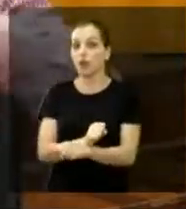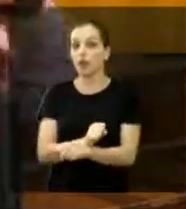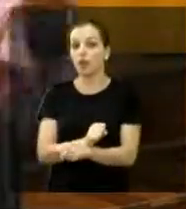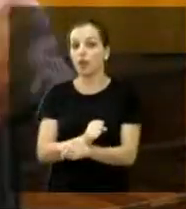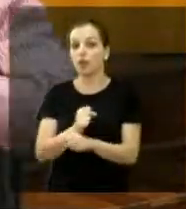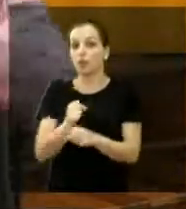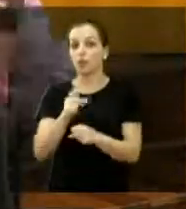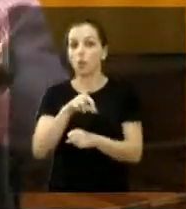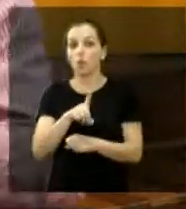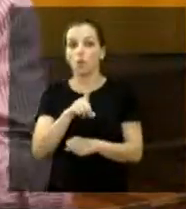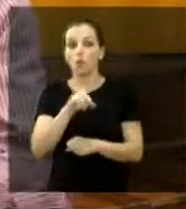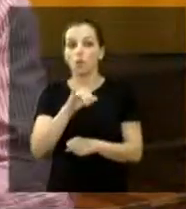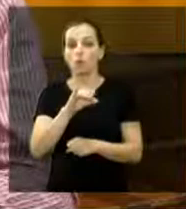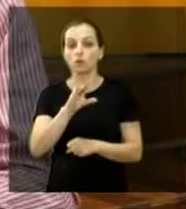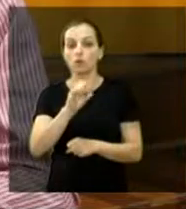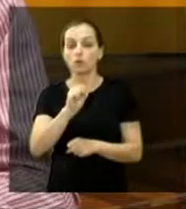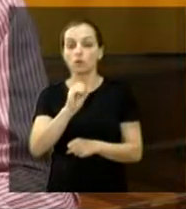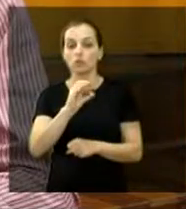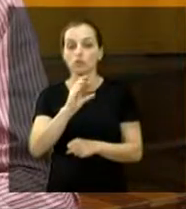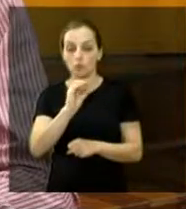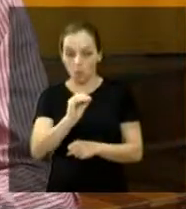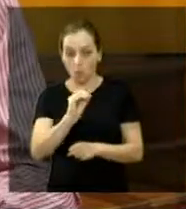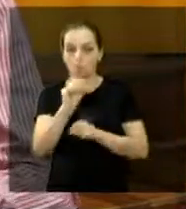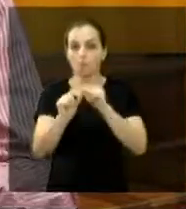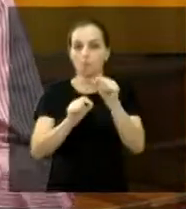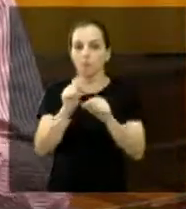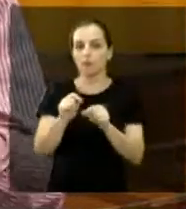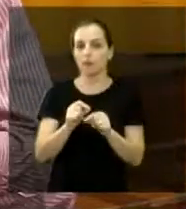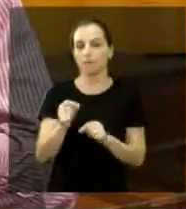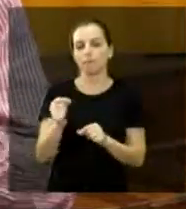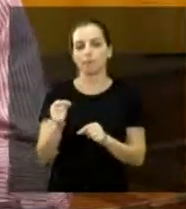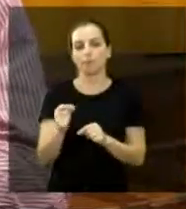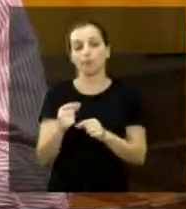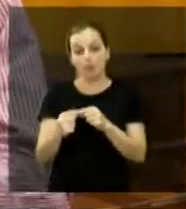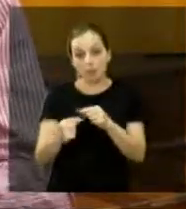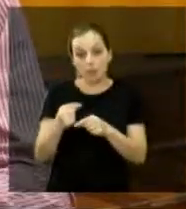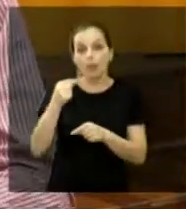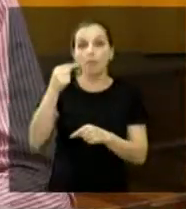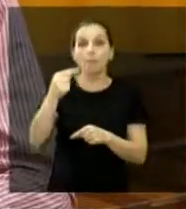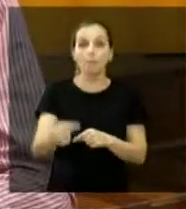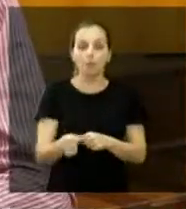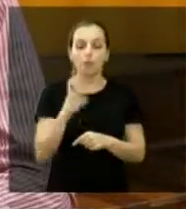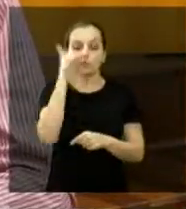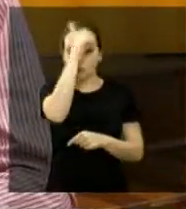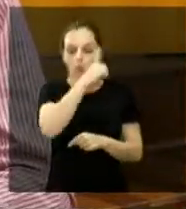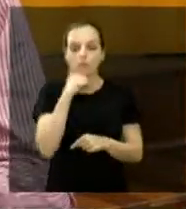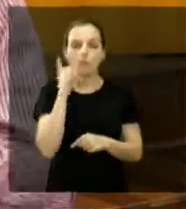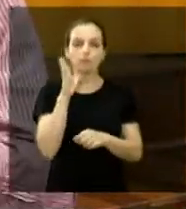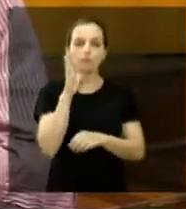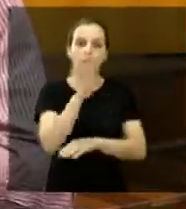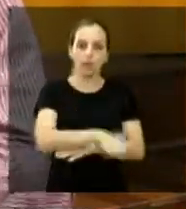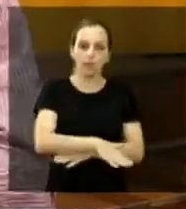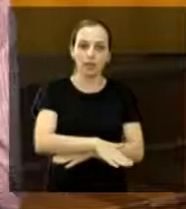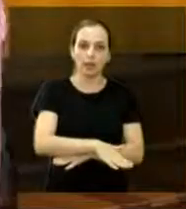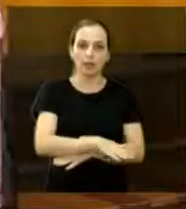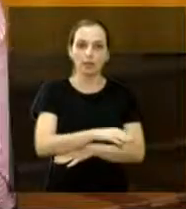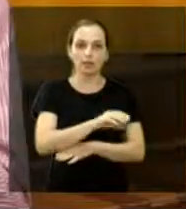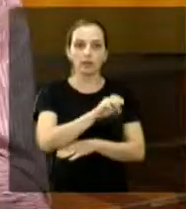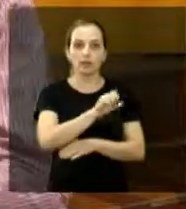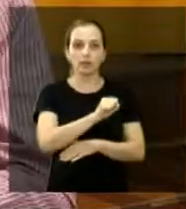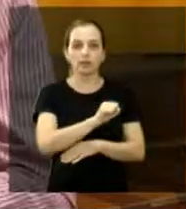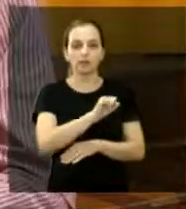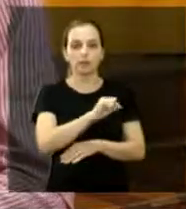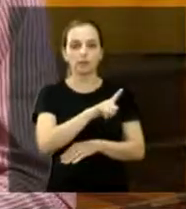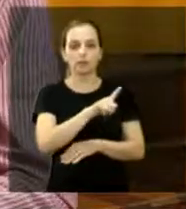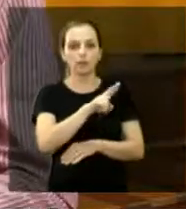do time, narração, aquela coisa toda. Na segunda-feira, isso foi no domingo à tarde, na segunda-feira o Silva Filho, que era um dos